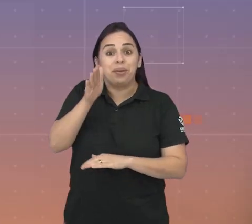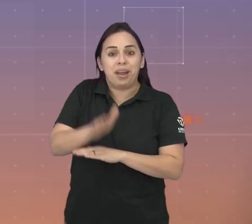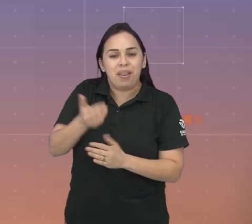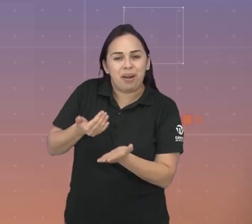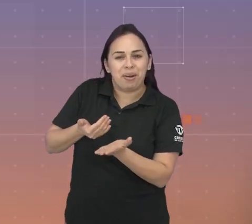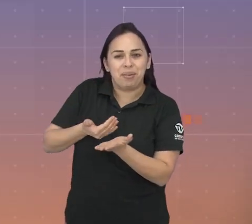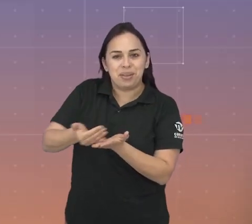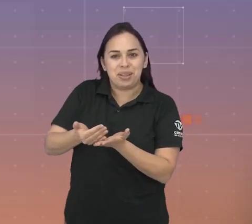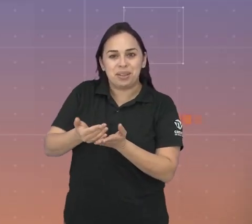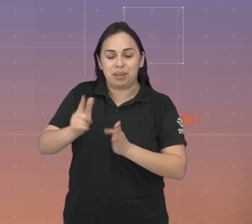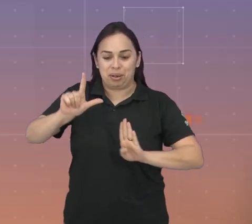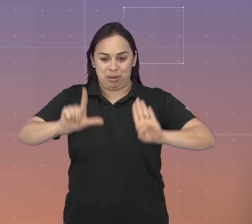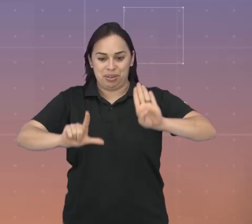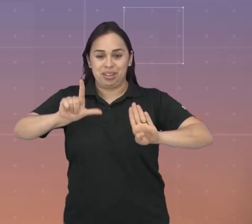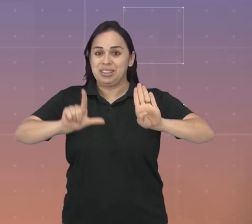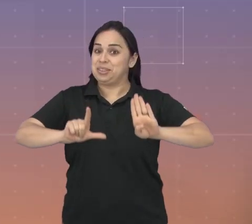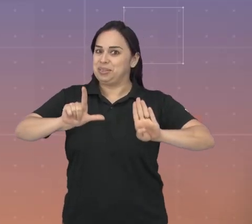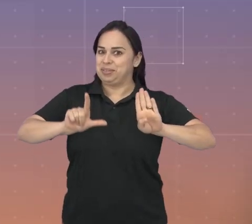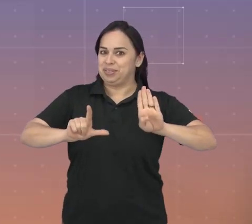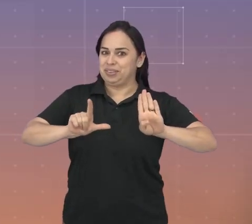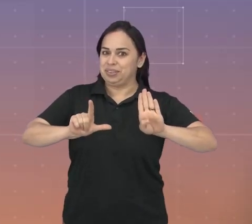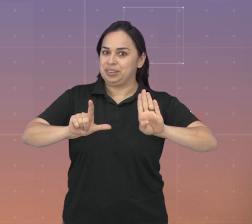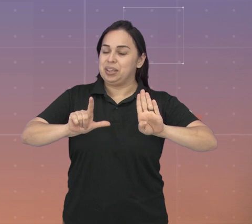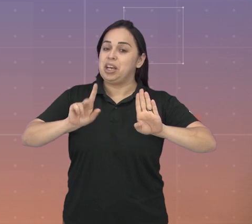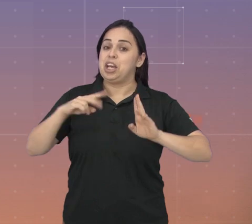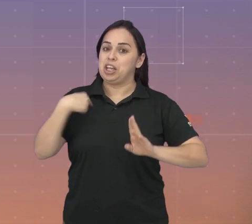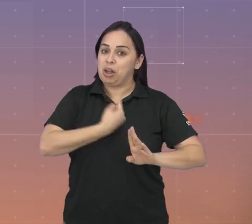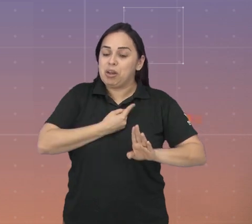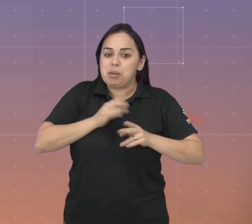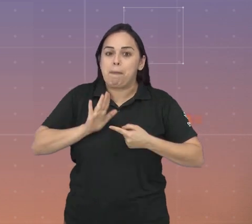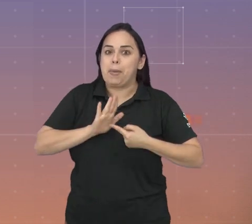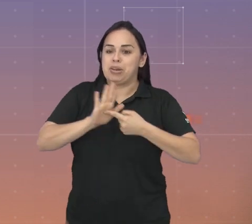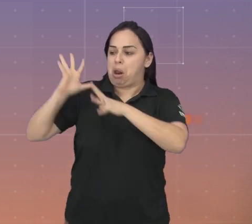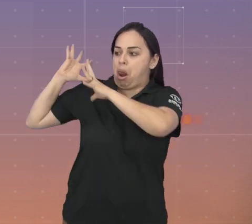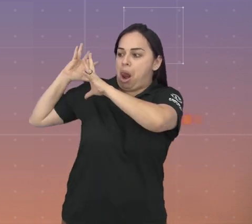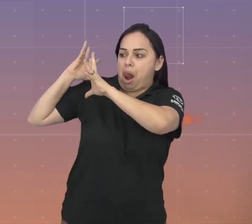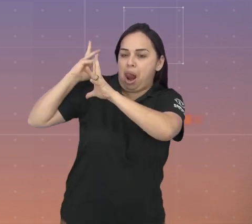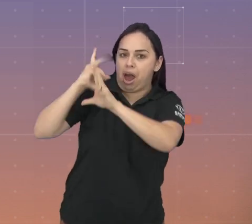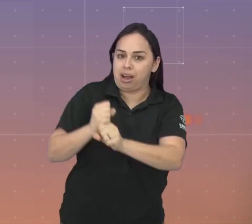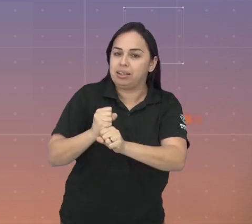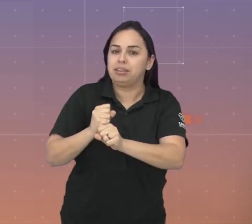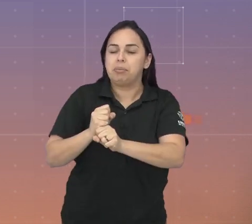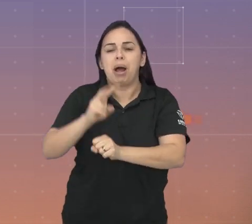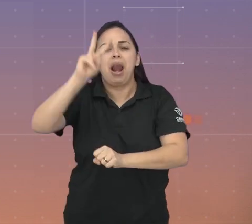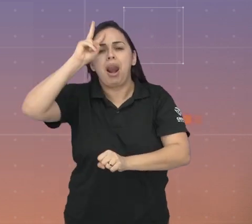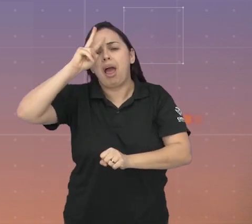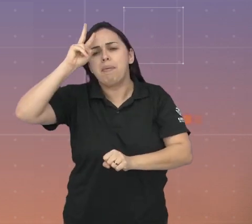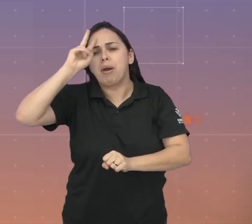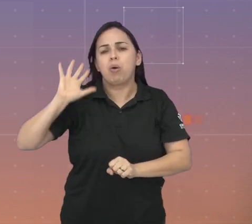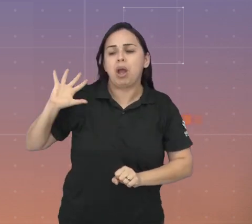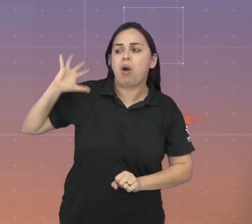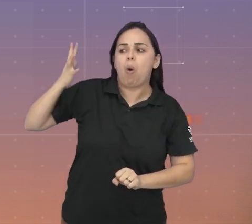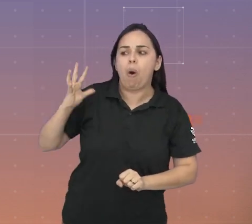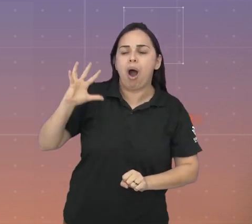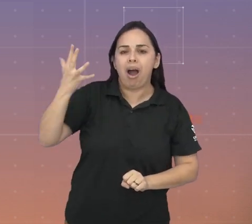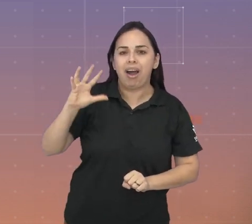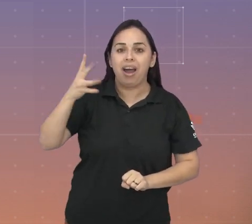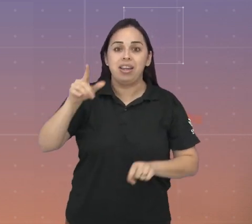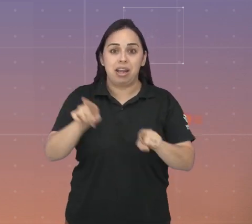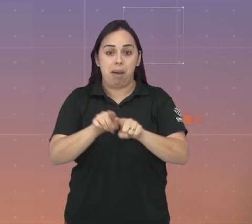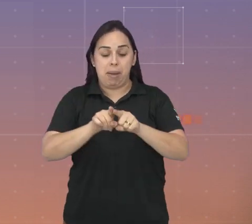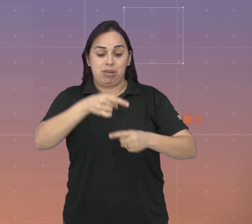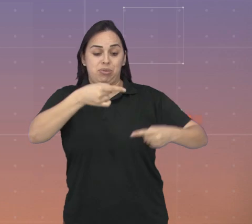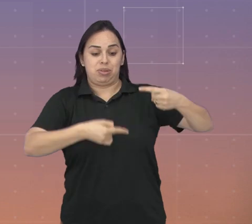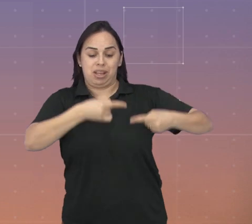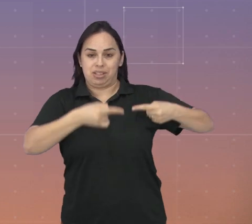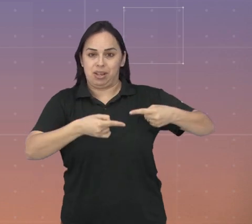Boa tarde, está começando mais um Boletim Legislativo e nós seguimos com a nossa retrospectiva para relembrar os acontecimentos,